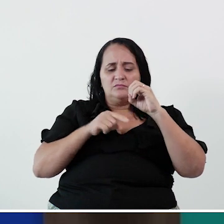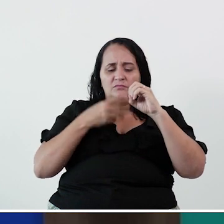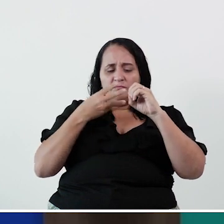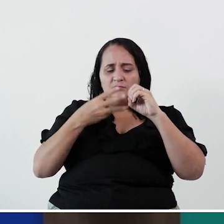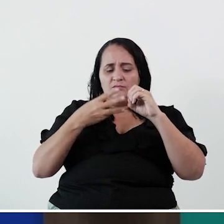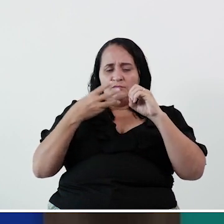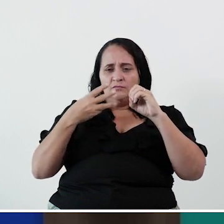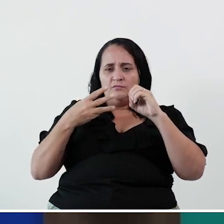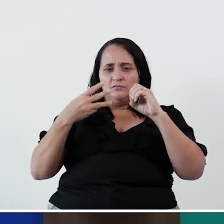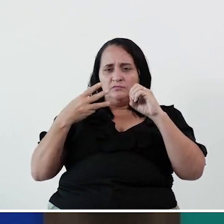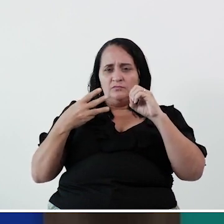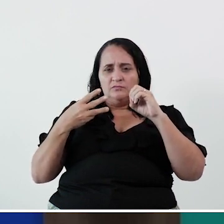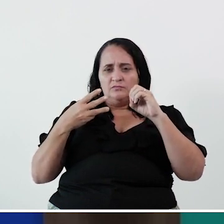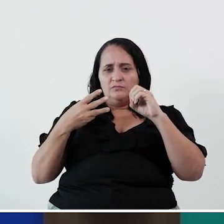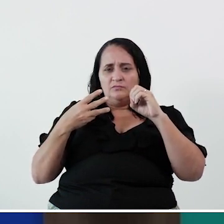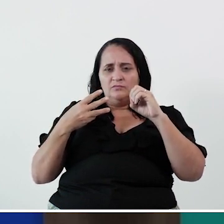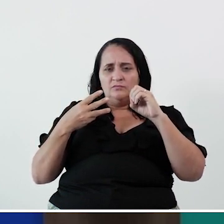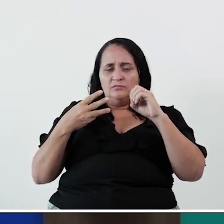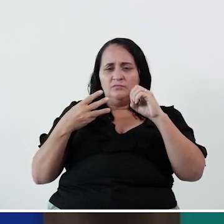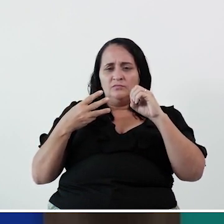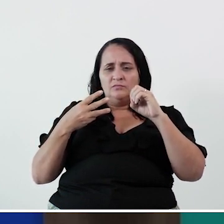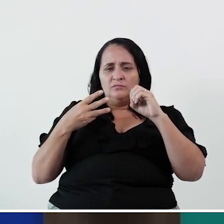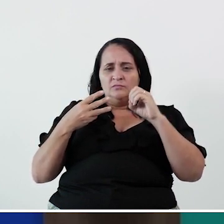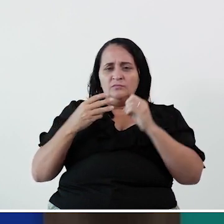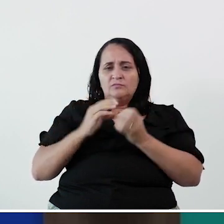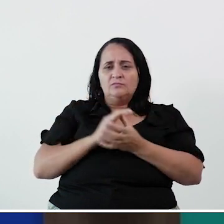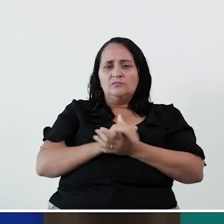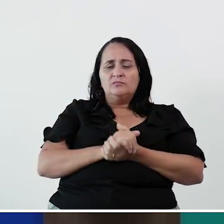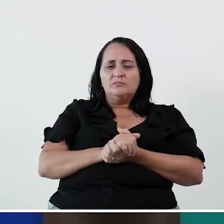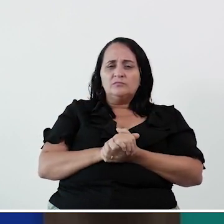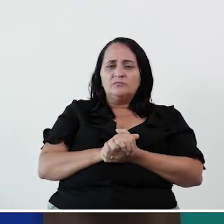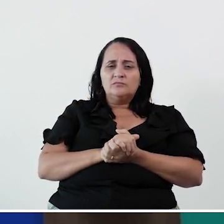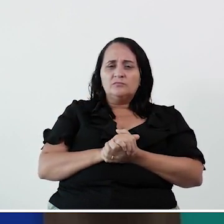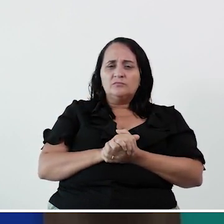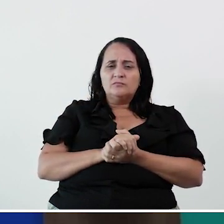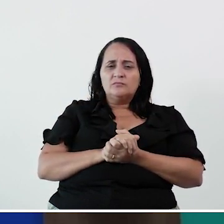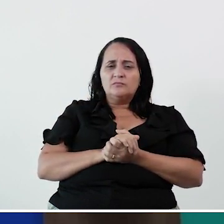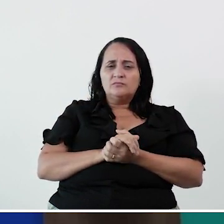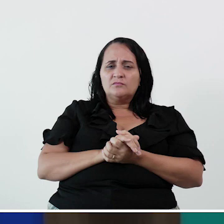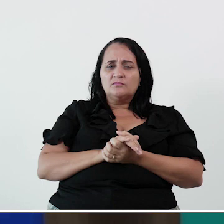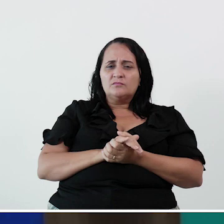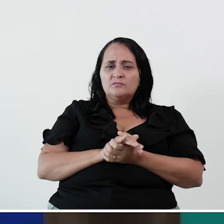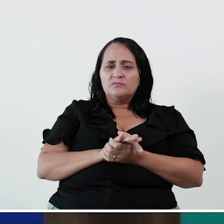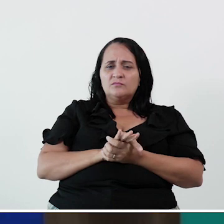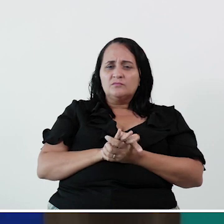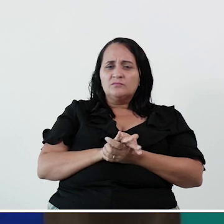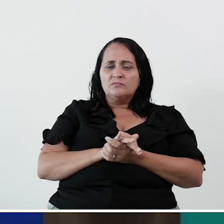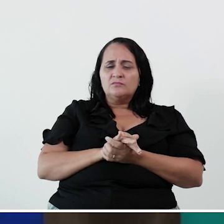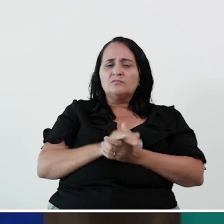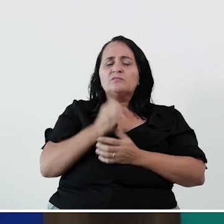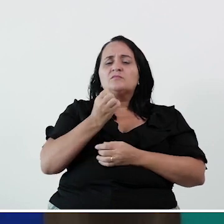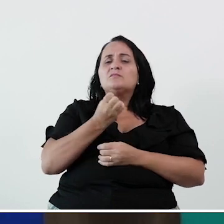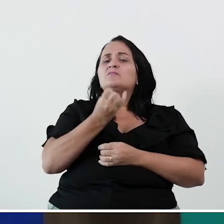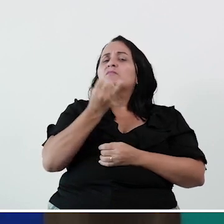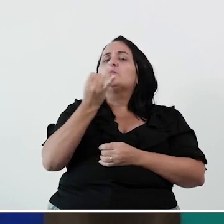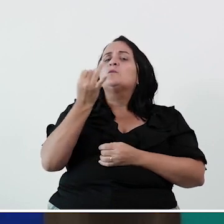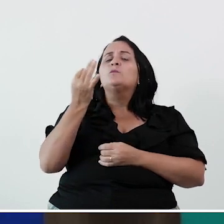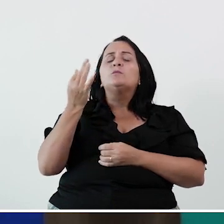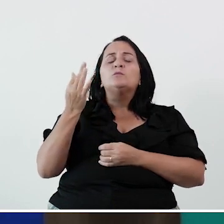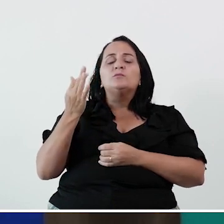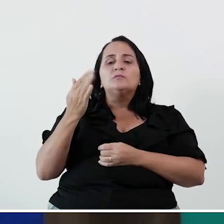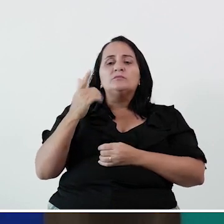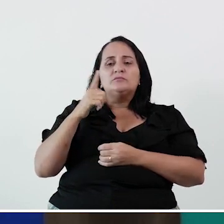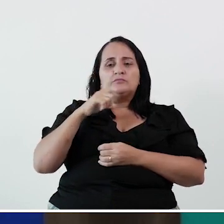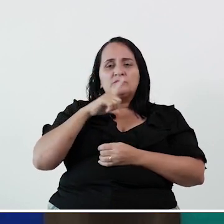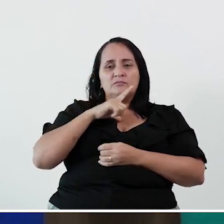333, ou melhor, o período é o número 3. Eu pergunto para você, quantos algarismos tem no período